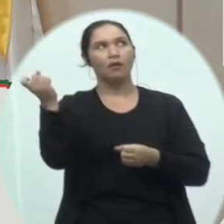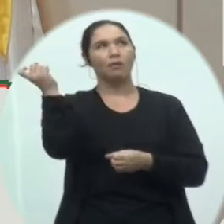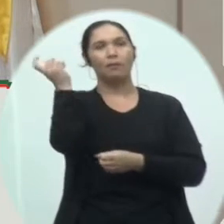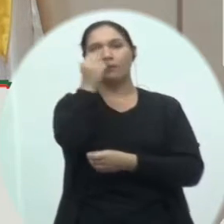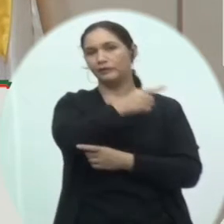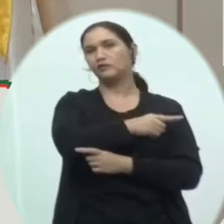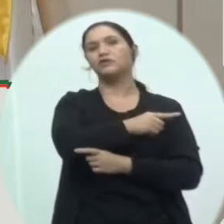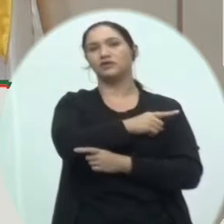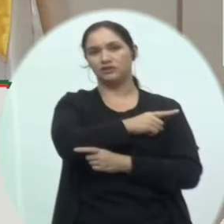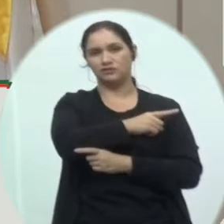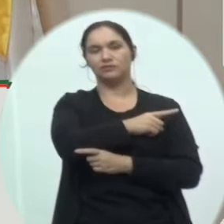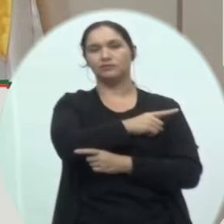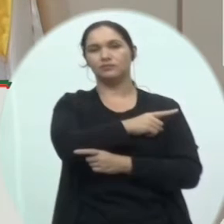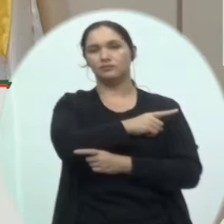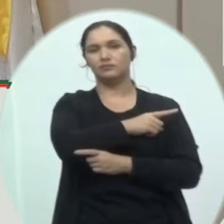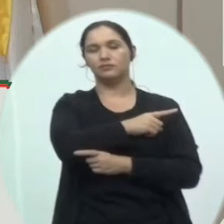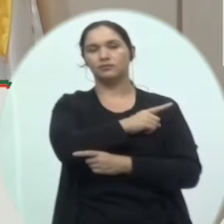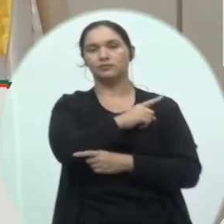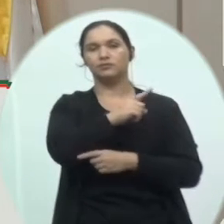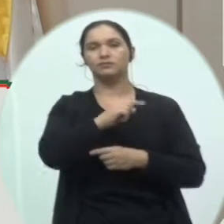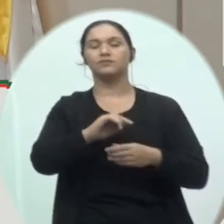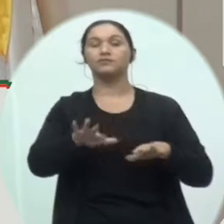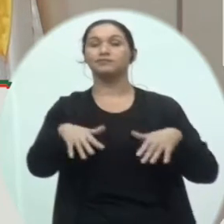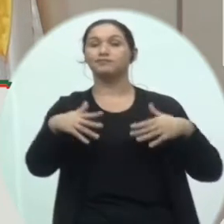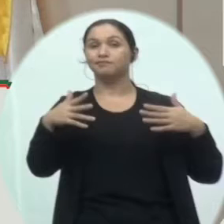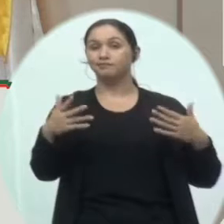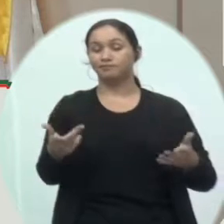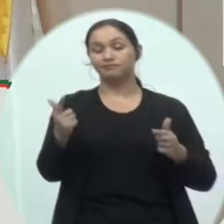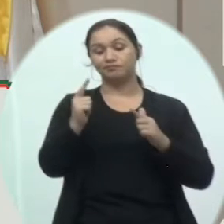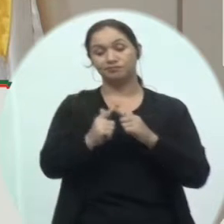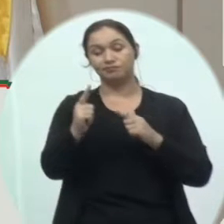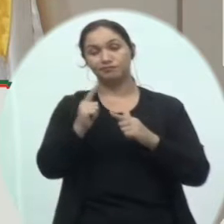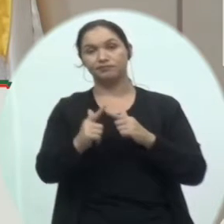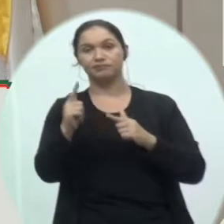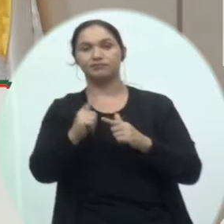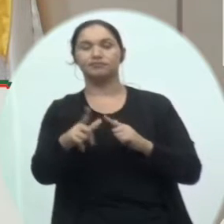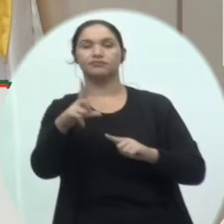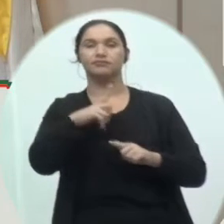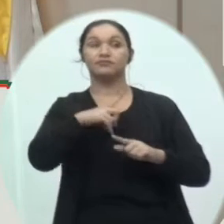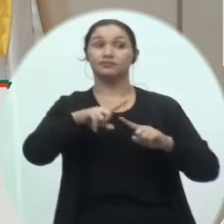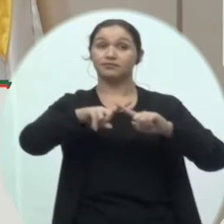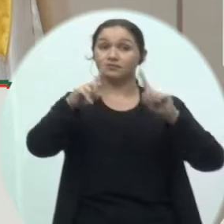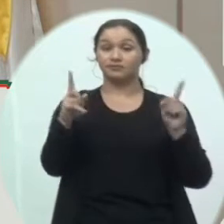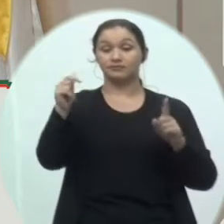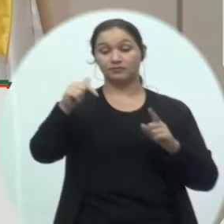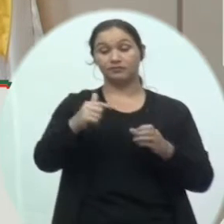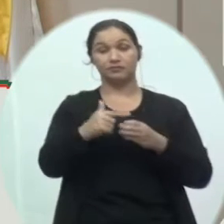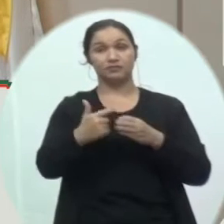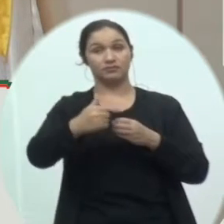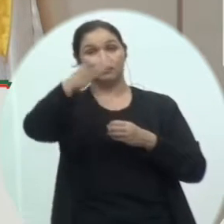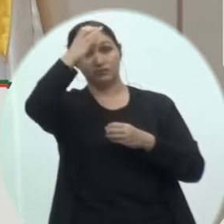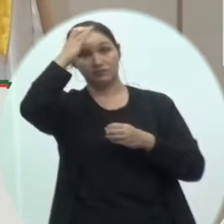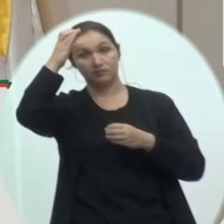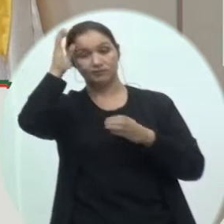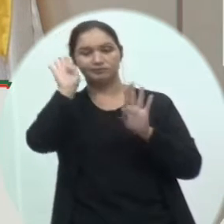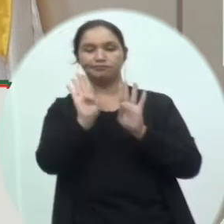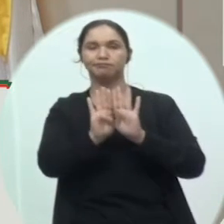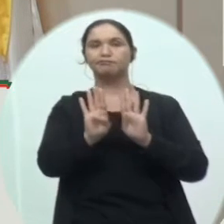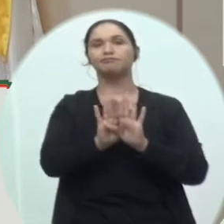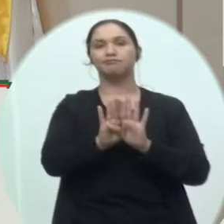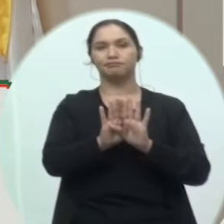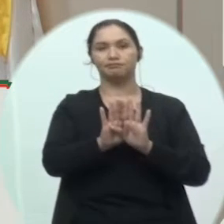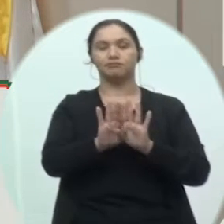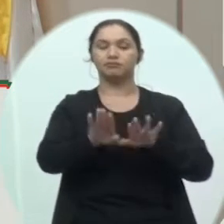Sangão, caiu, né, tivemos ali problemas, né, e aqui Criciúma não foi diferente. As chuvas que se